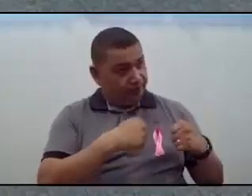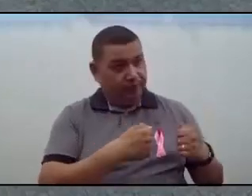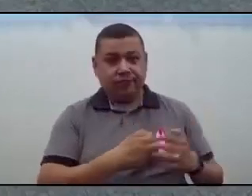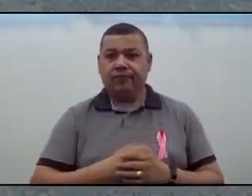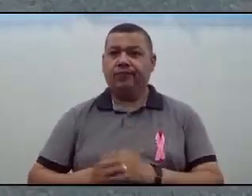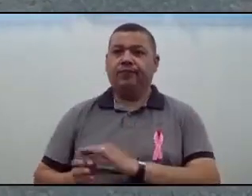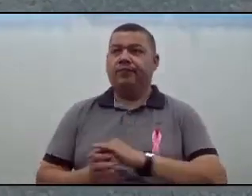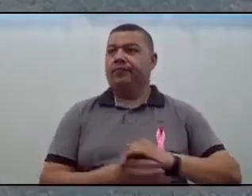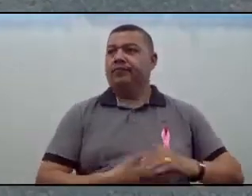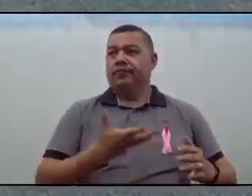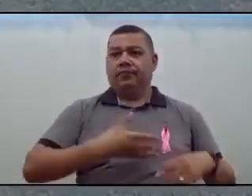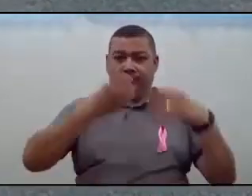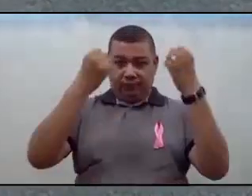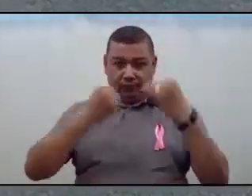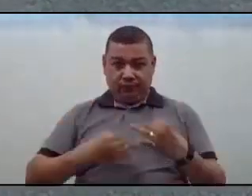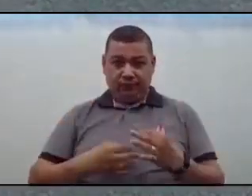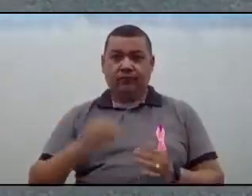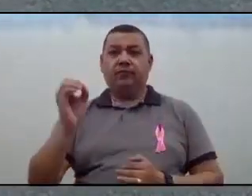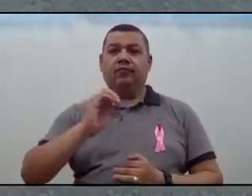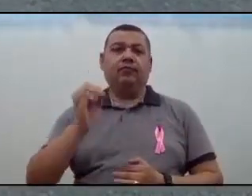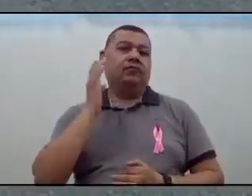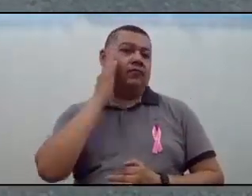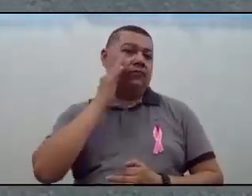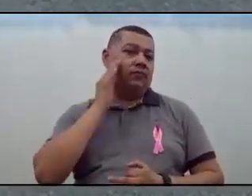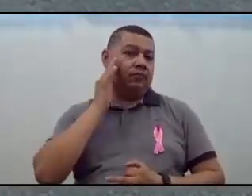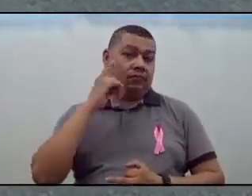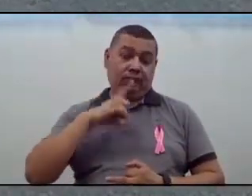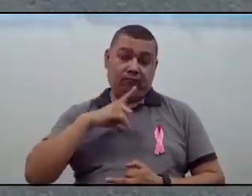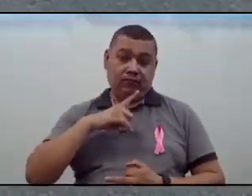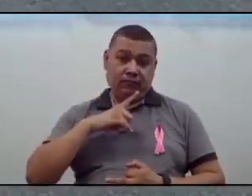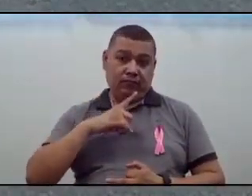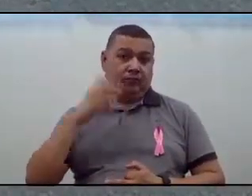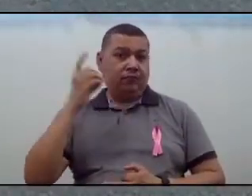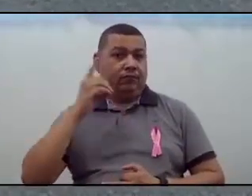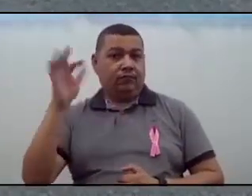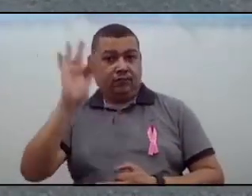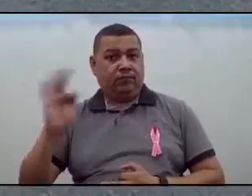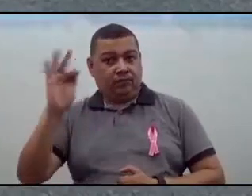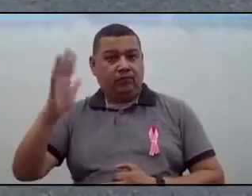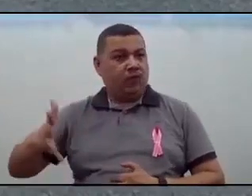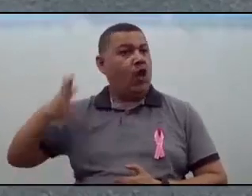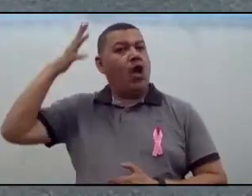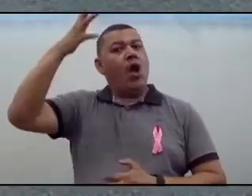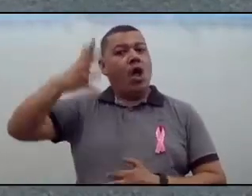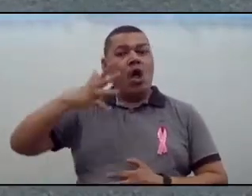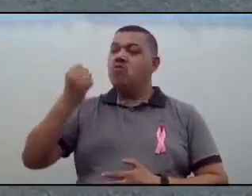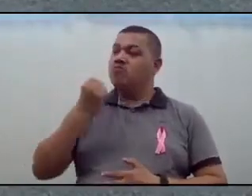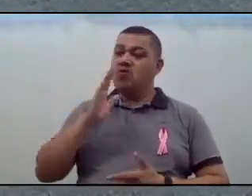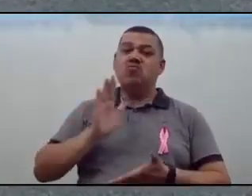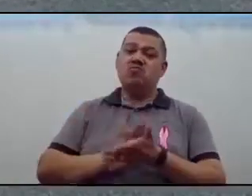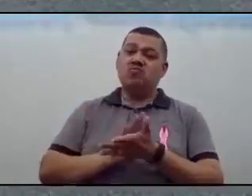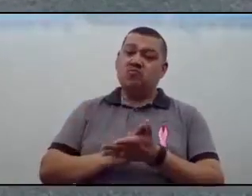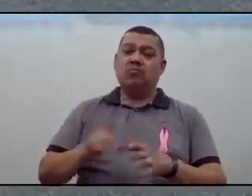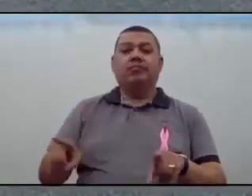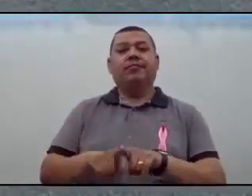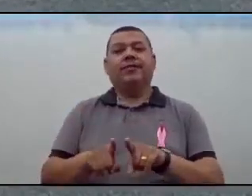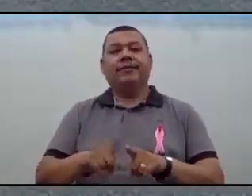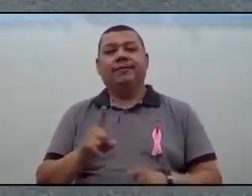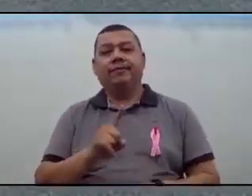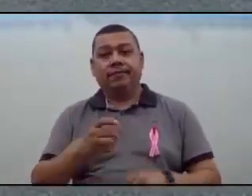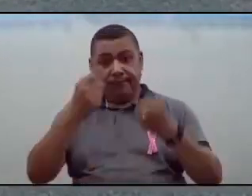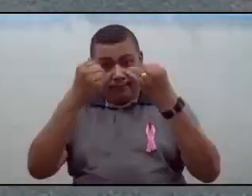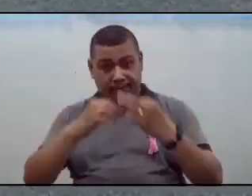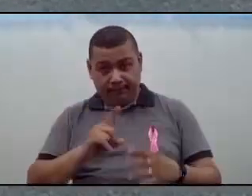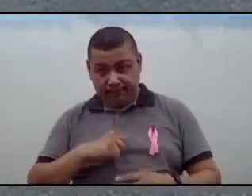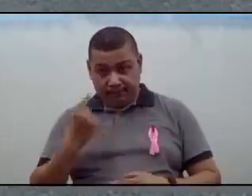né? Excelente fala da deputada Silvia Cristina. E dizer um pouquinho também do nosso hospital, o Hospital